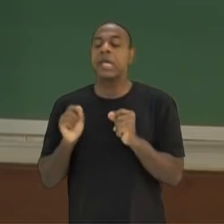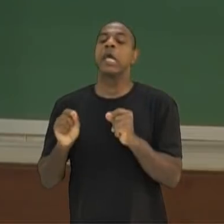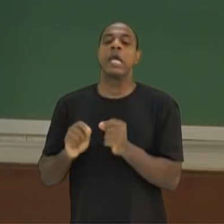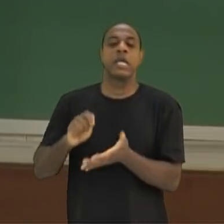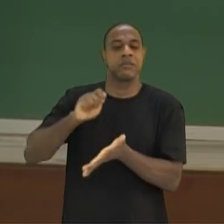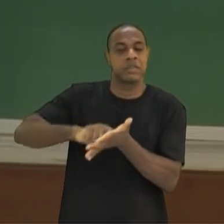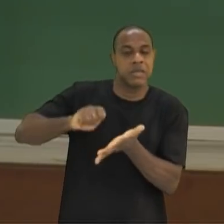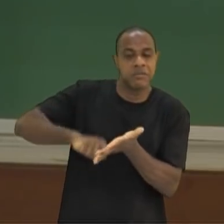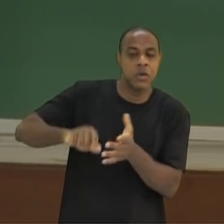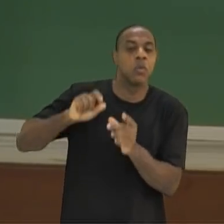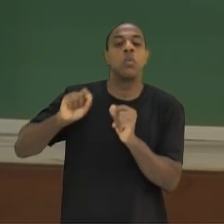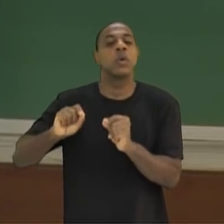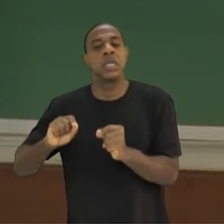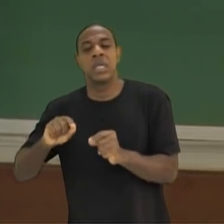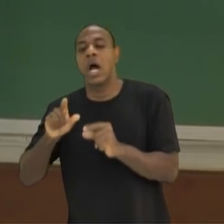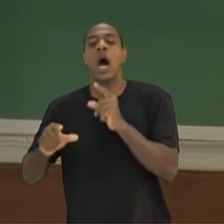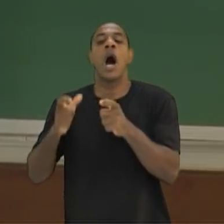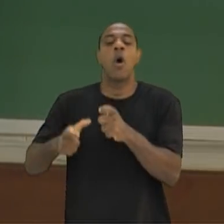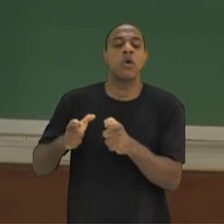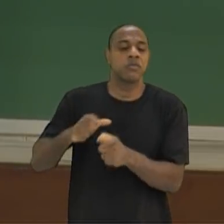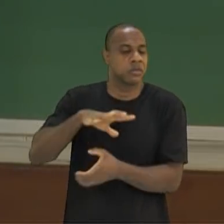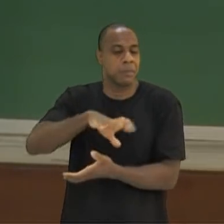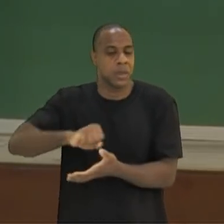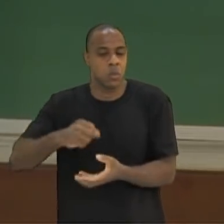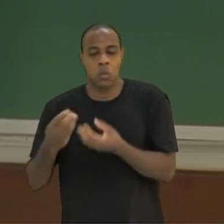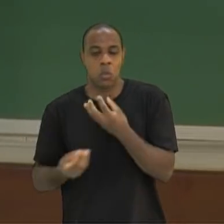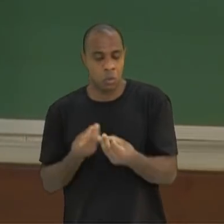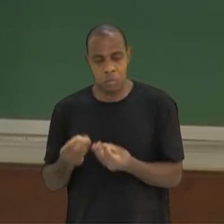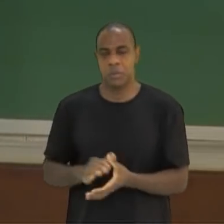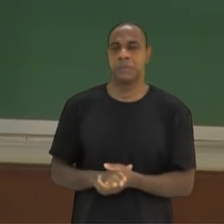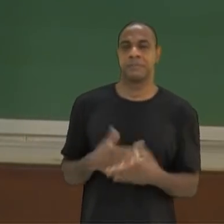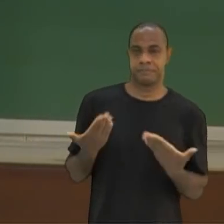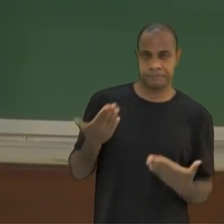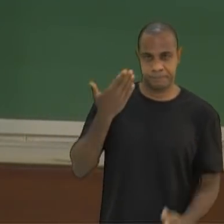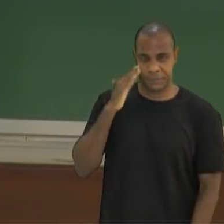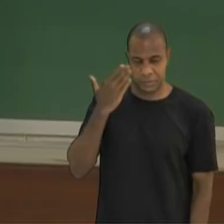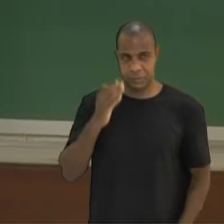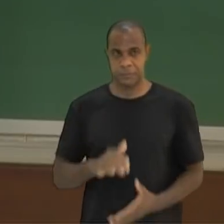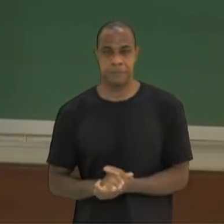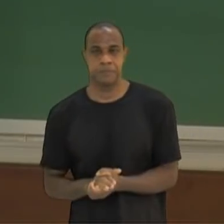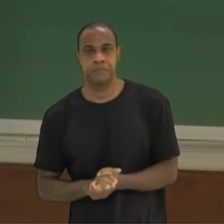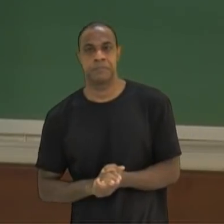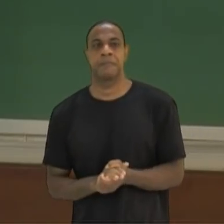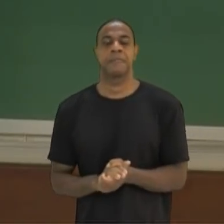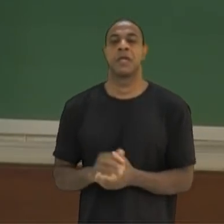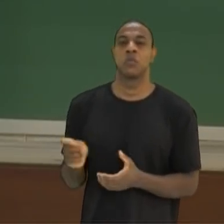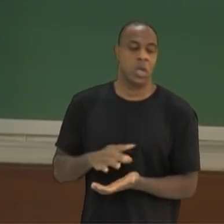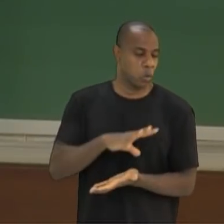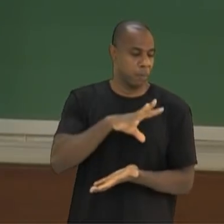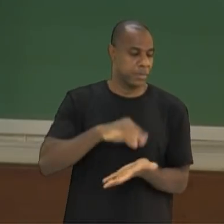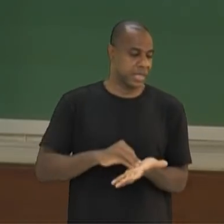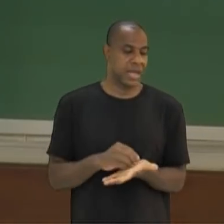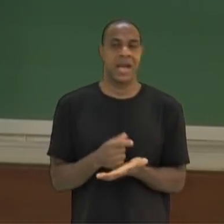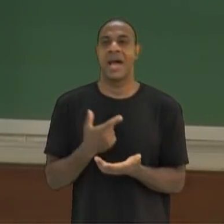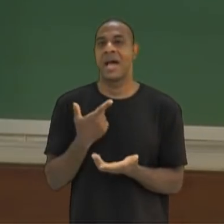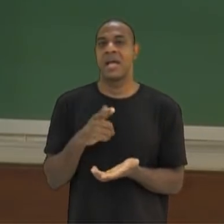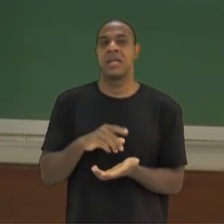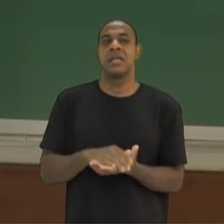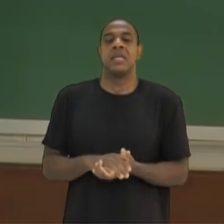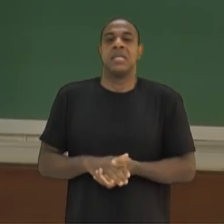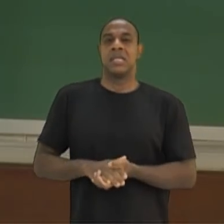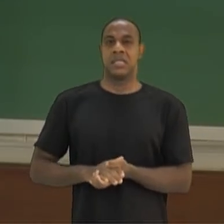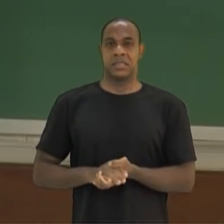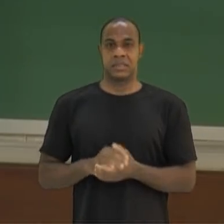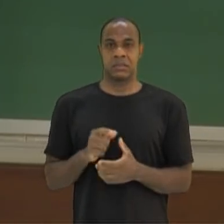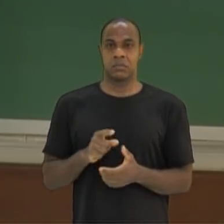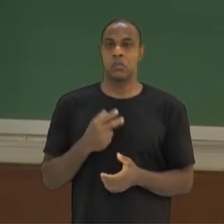para não cometer o crime de plágio, que o plágio consiste em você copiar ideias que são de outro sem mencionar a fonte,